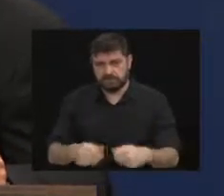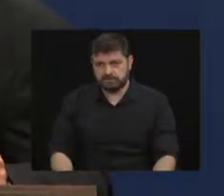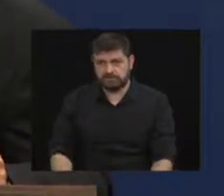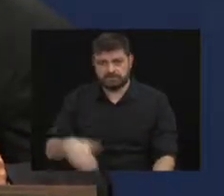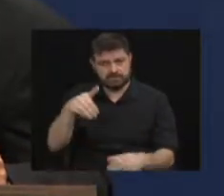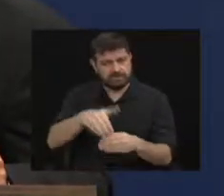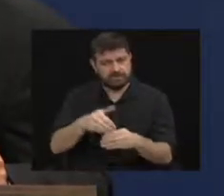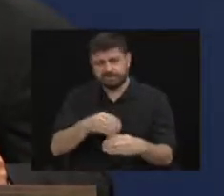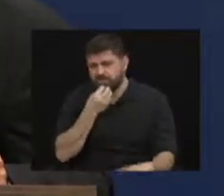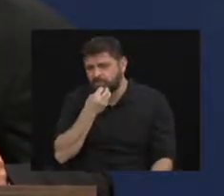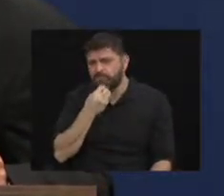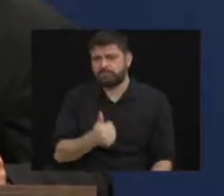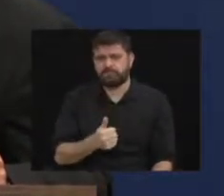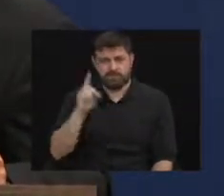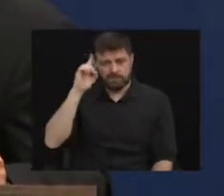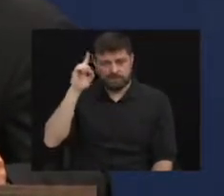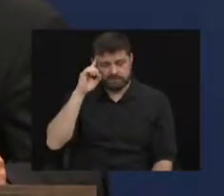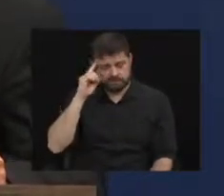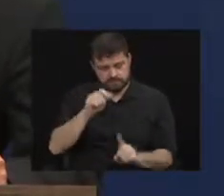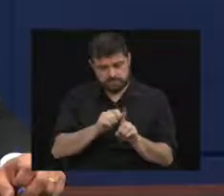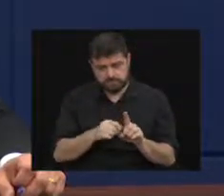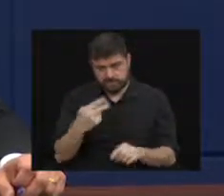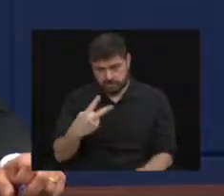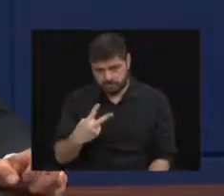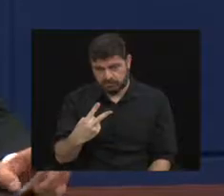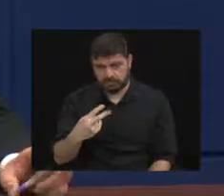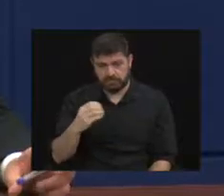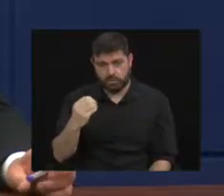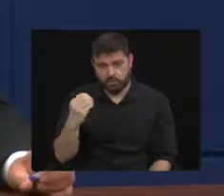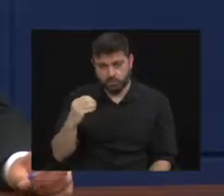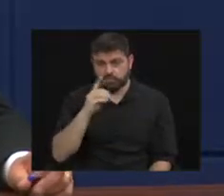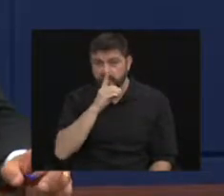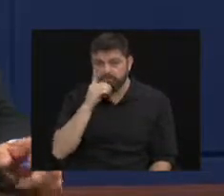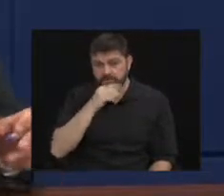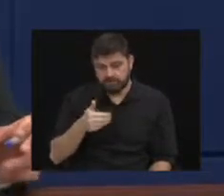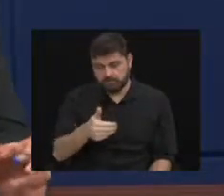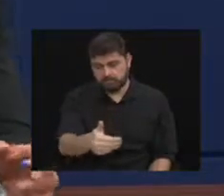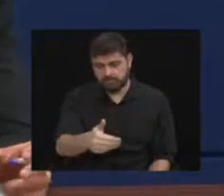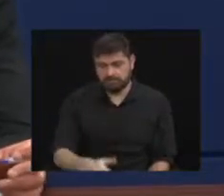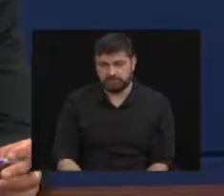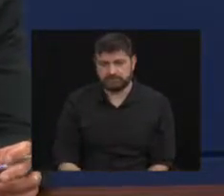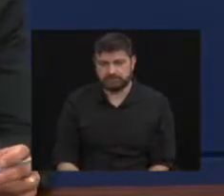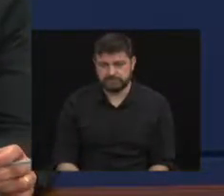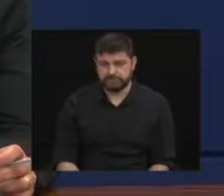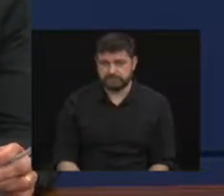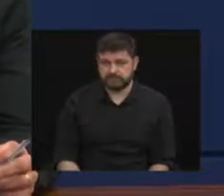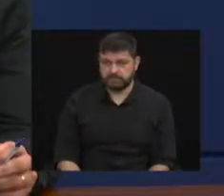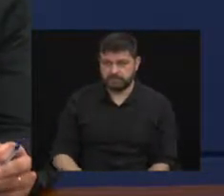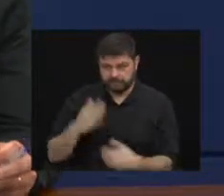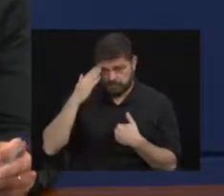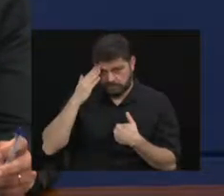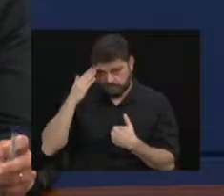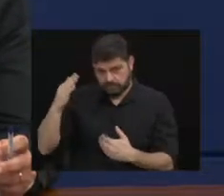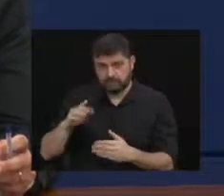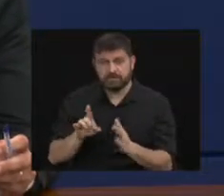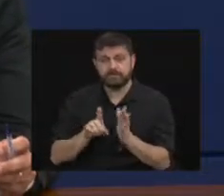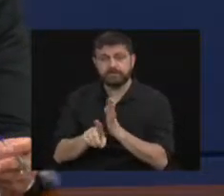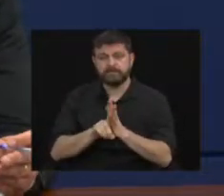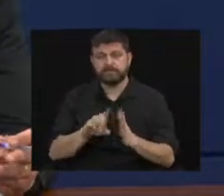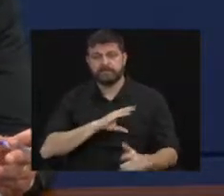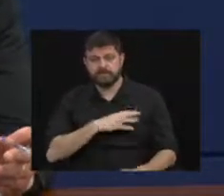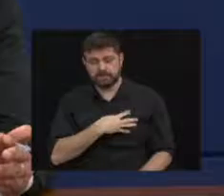experiências, mas é uma experiência importante e o meu desejo para todos os pré-candidatos, todos os candidatos, todos os